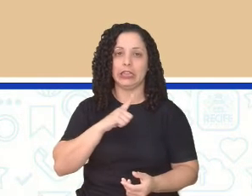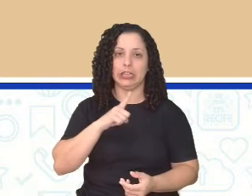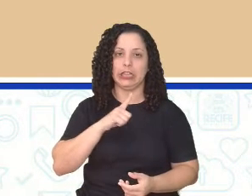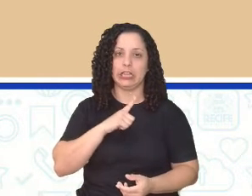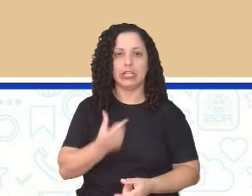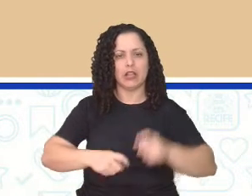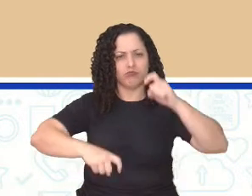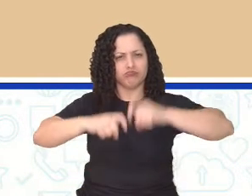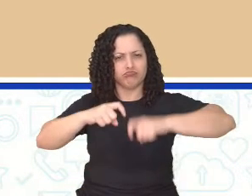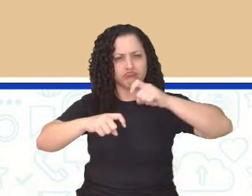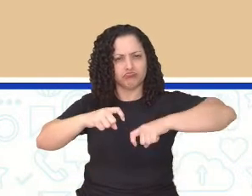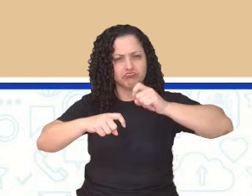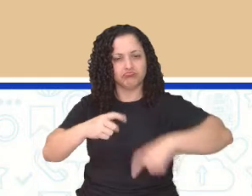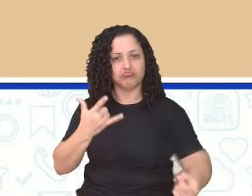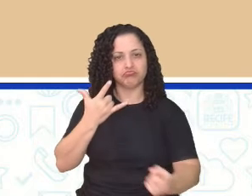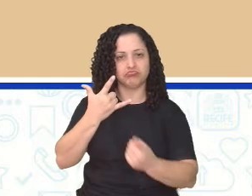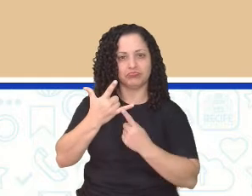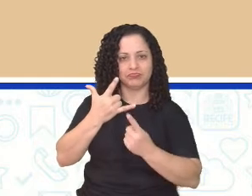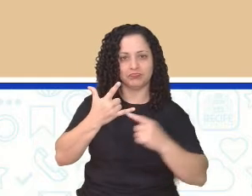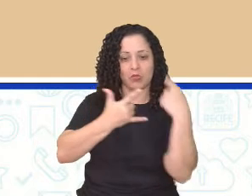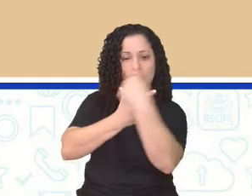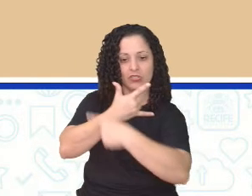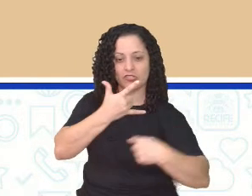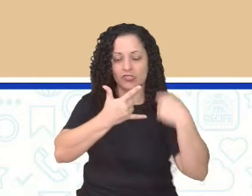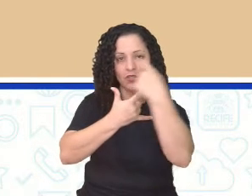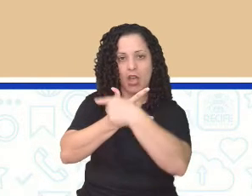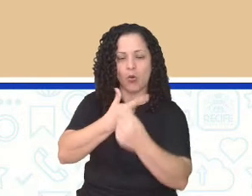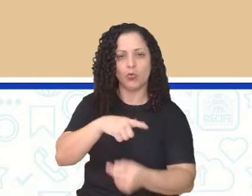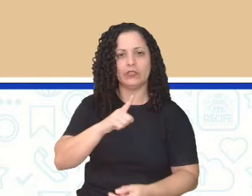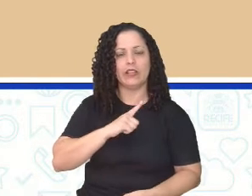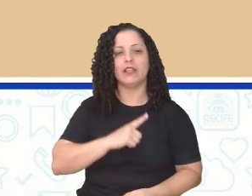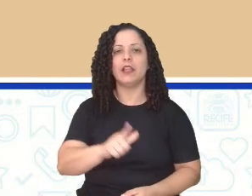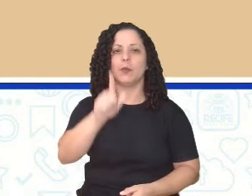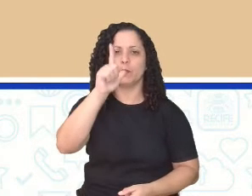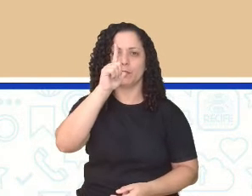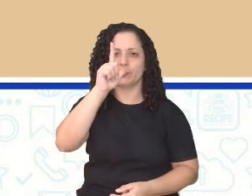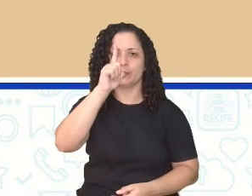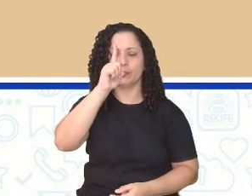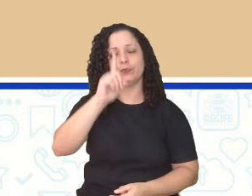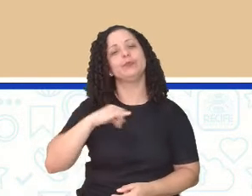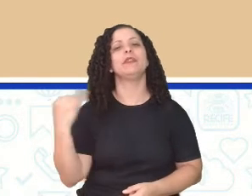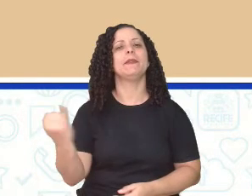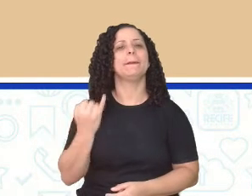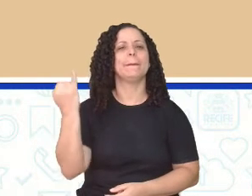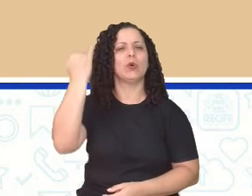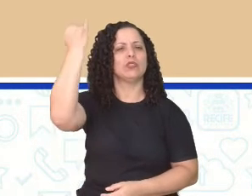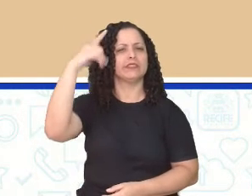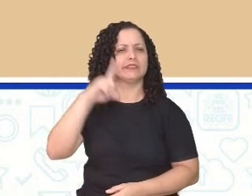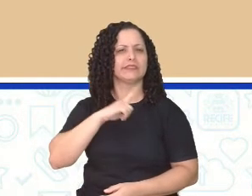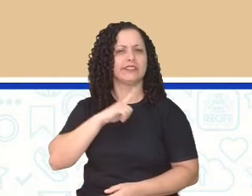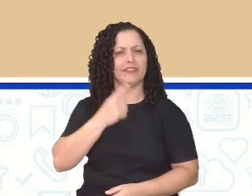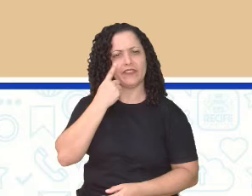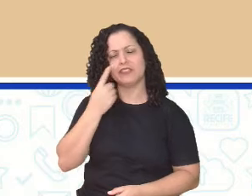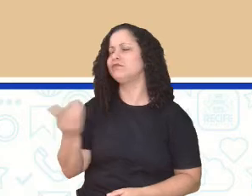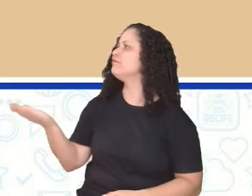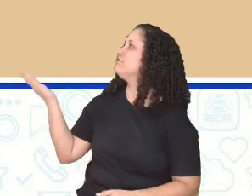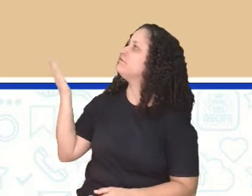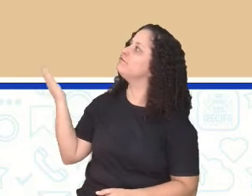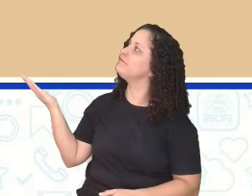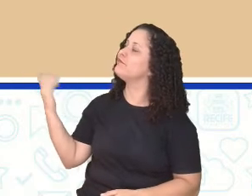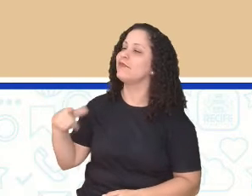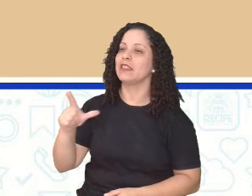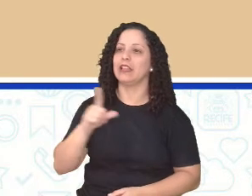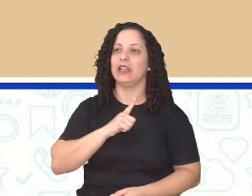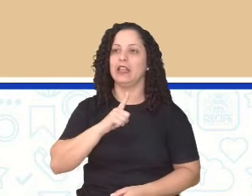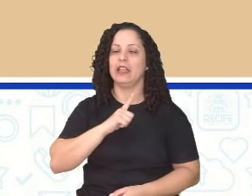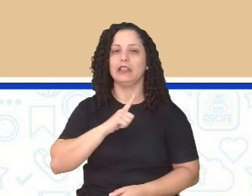sistema genital masculino, o pênis aí, Que importância ele tem, a gente observa aí na imagem, né, ele tem a